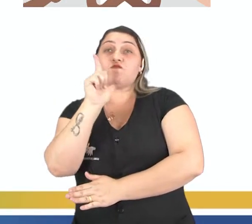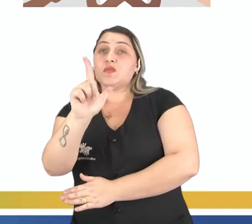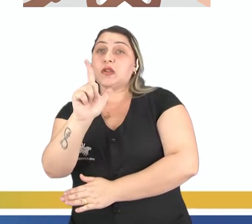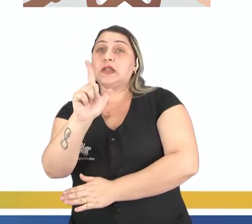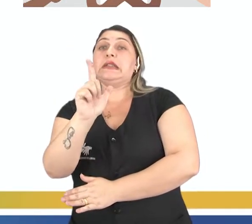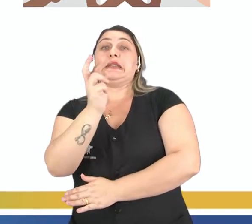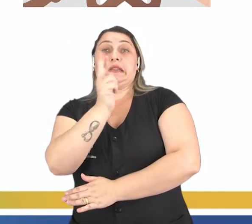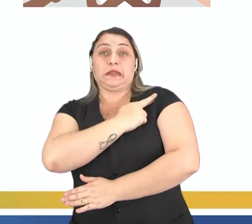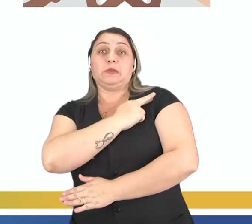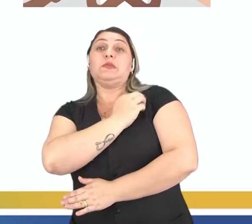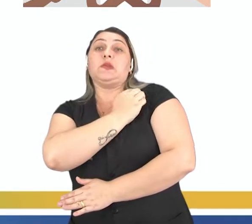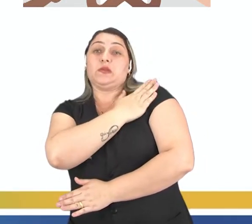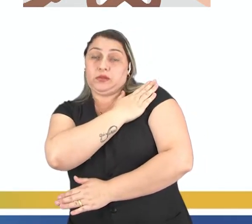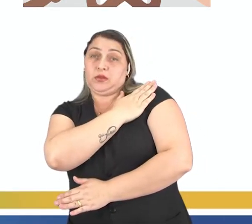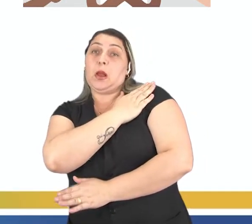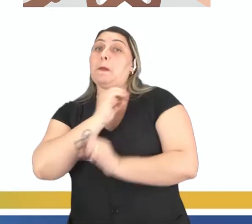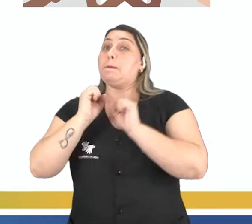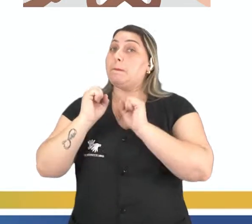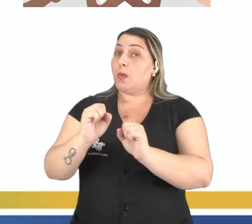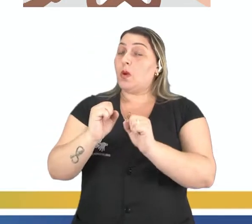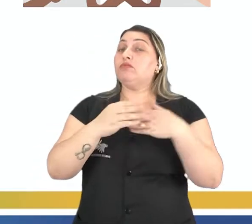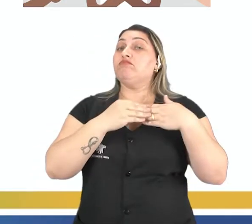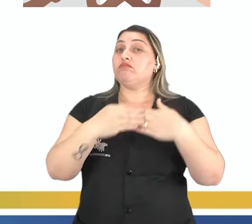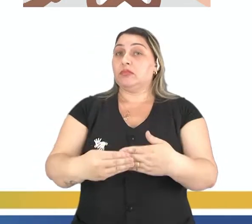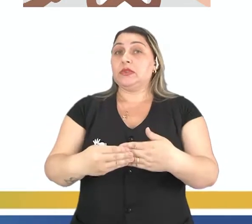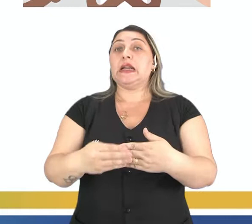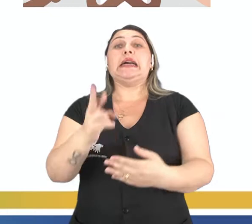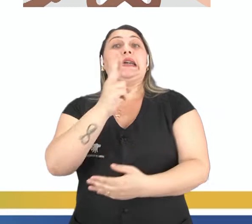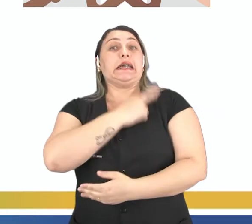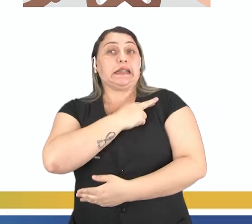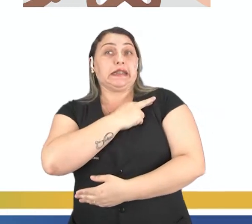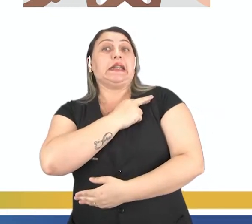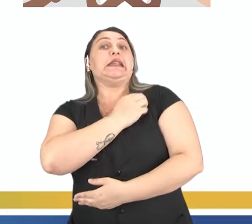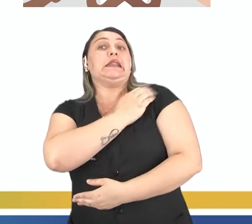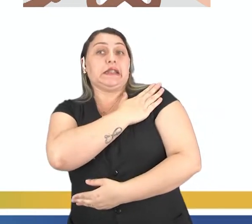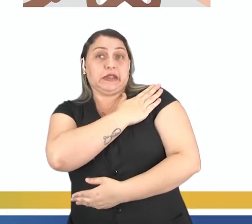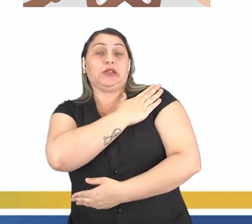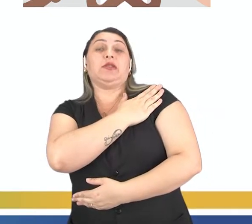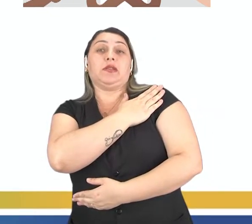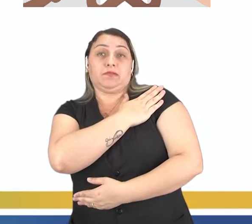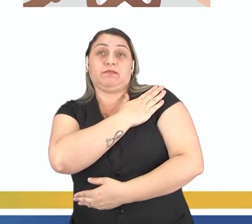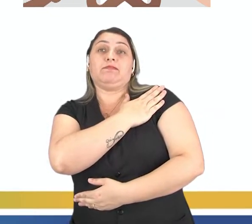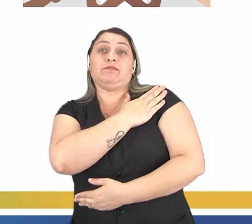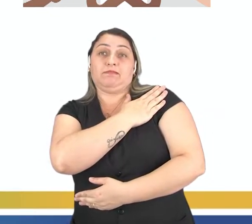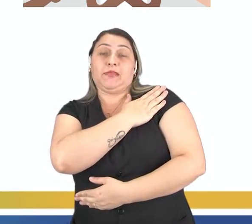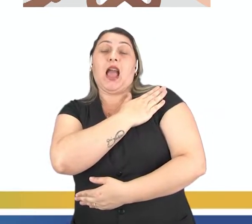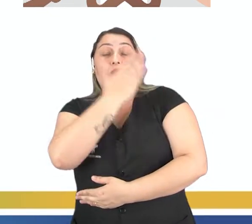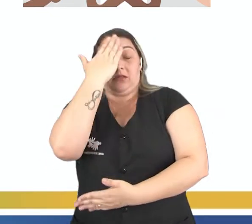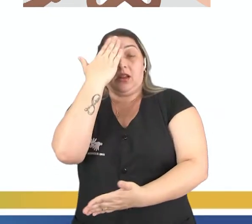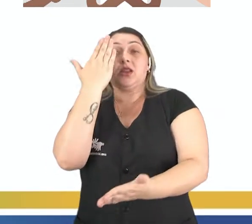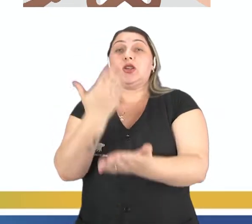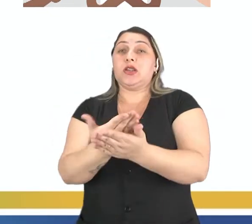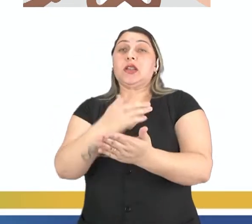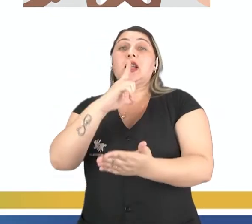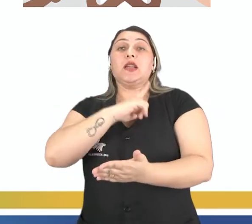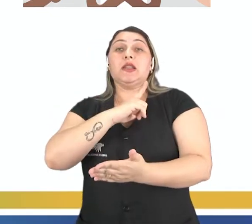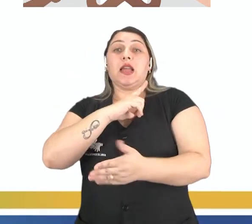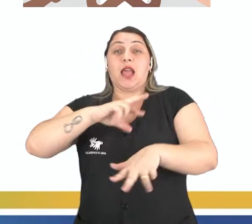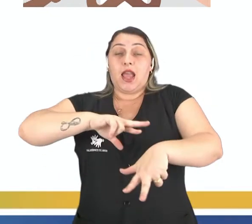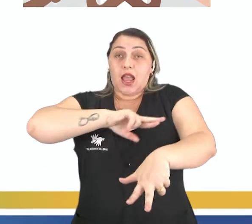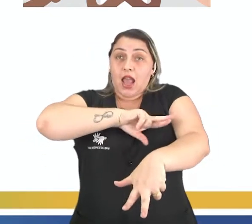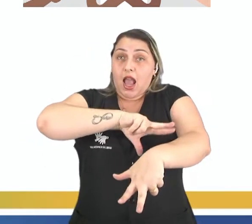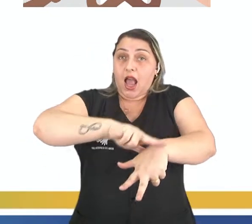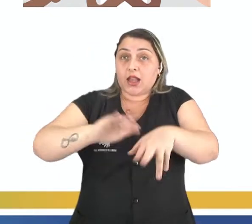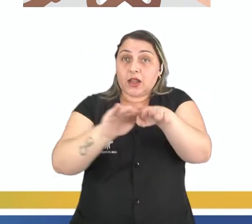ser preconceituosas podem vir a se tornar racistas. Um racista acredita que existem raças superiores